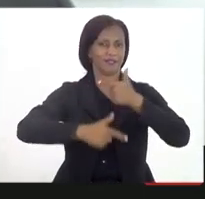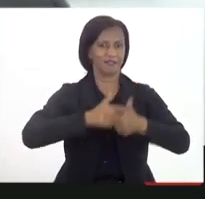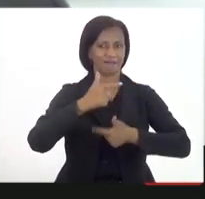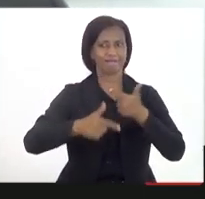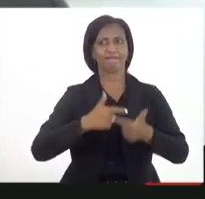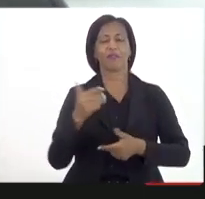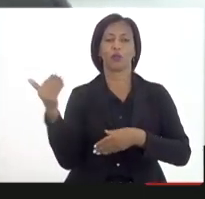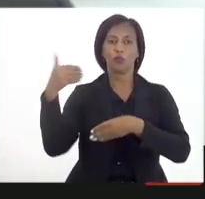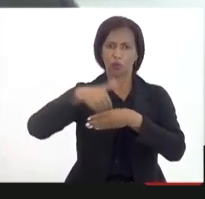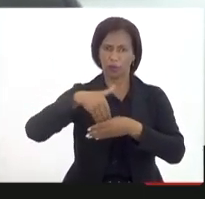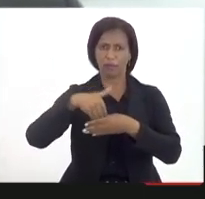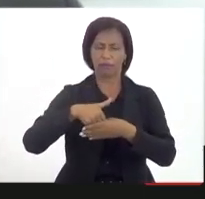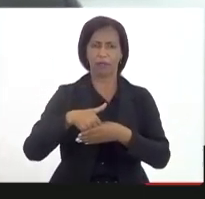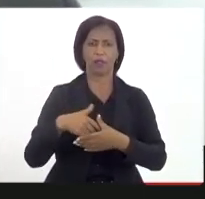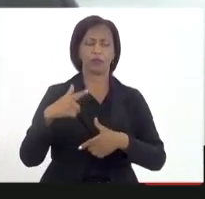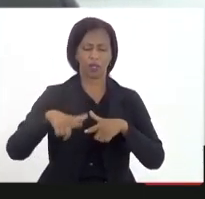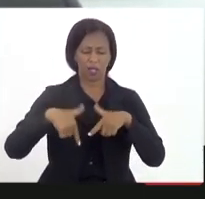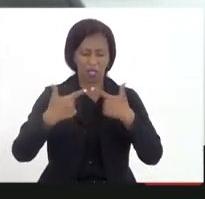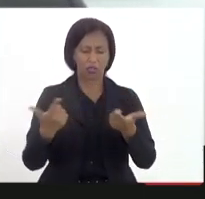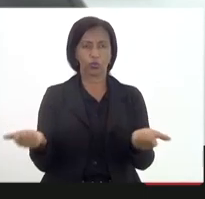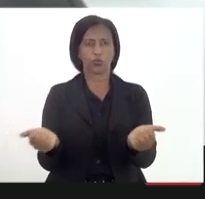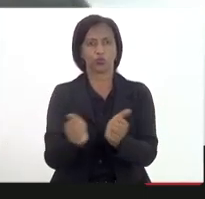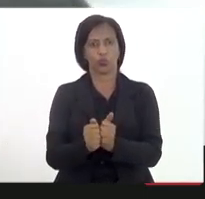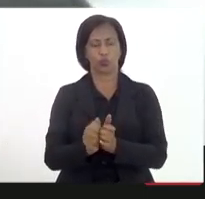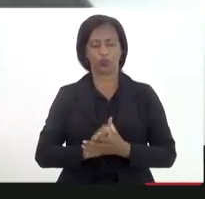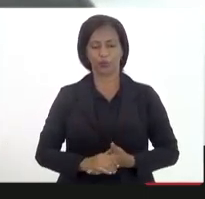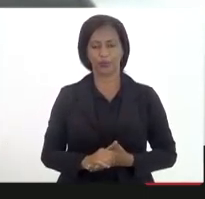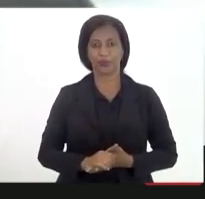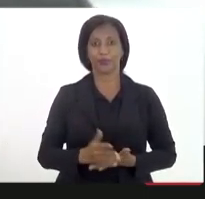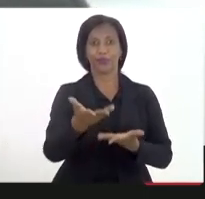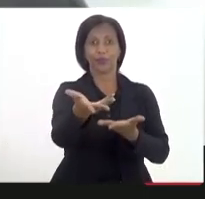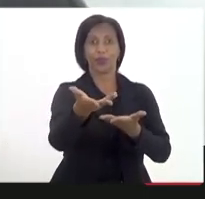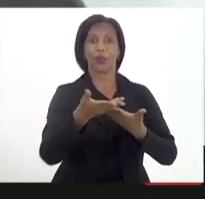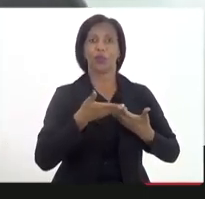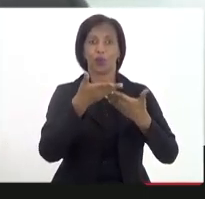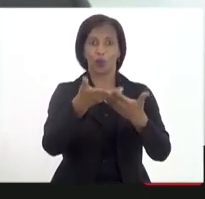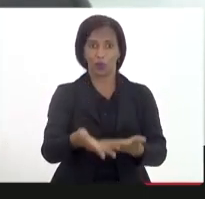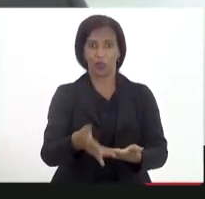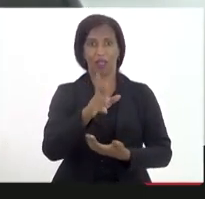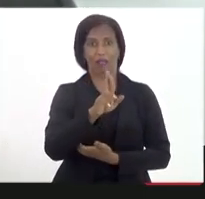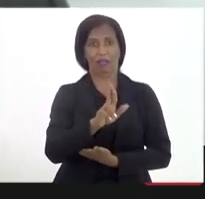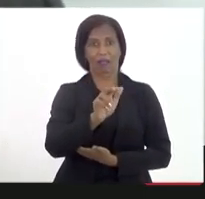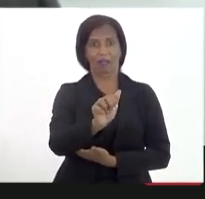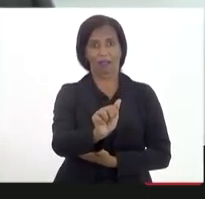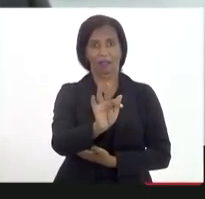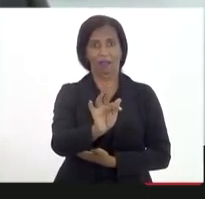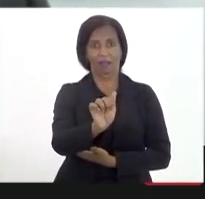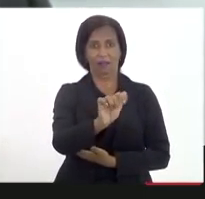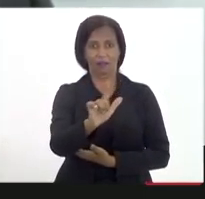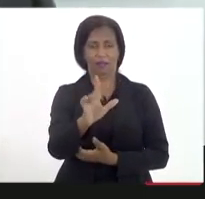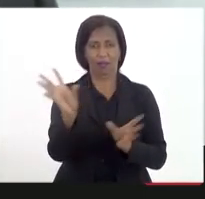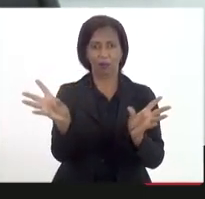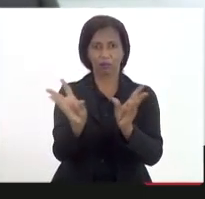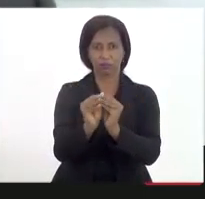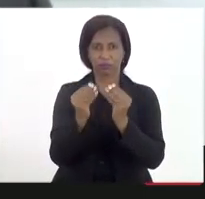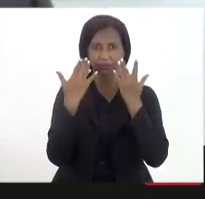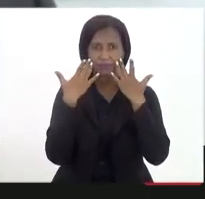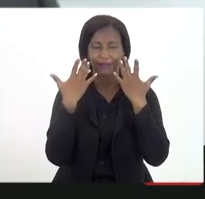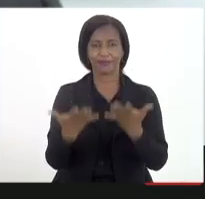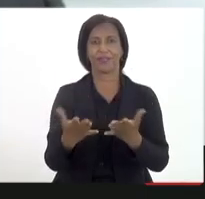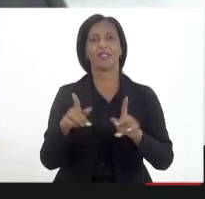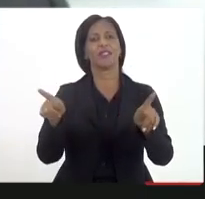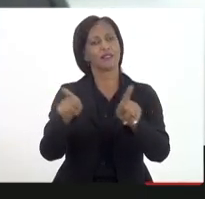deliberando botando e agindo aqui conosco vou passar a palavra ao Rafael para uma breve apresentação e